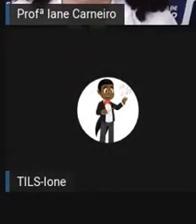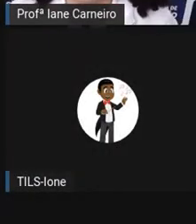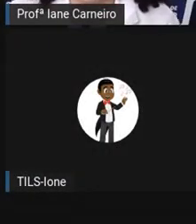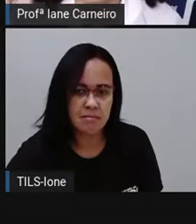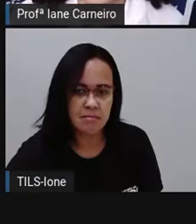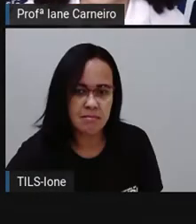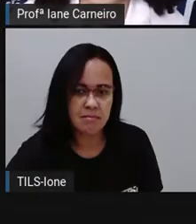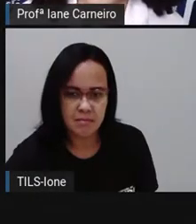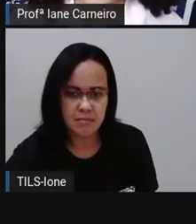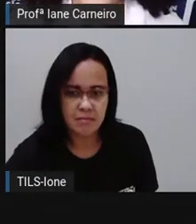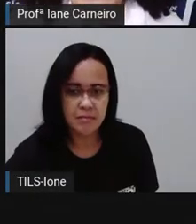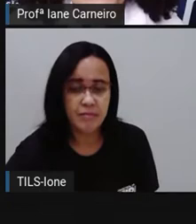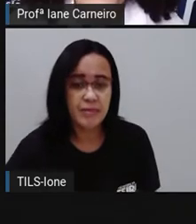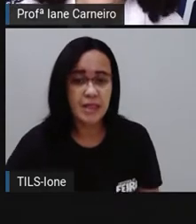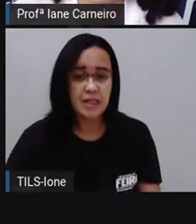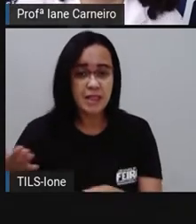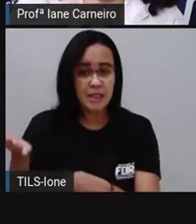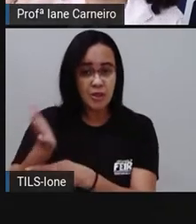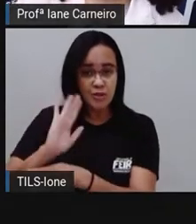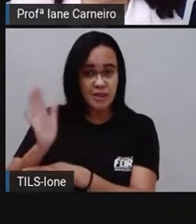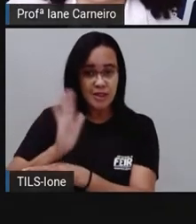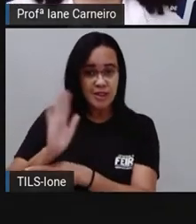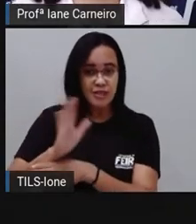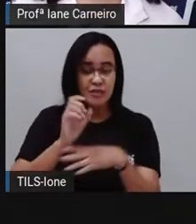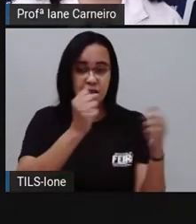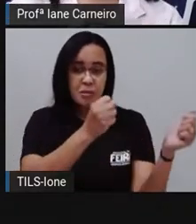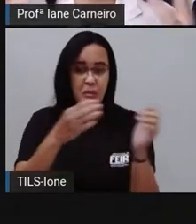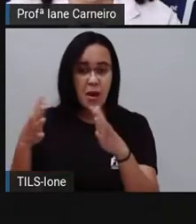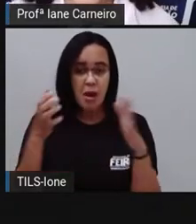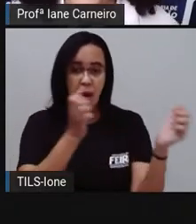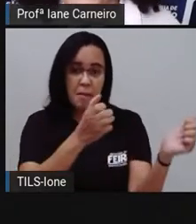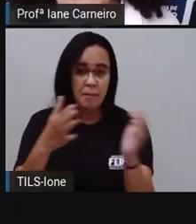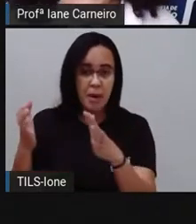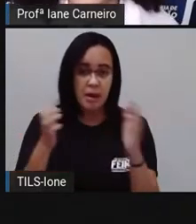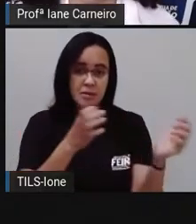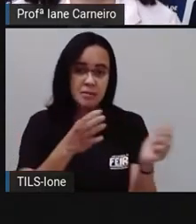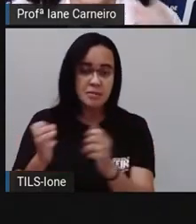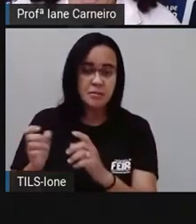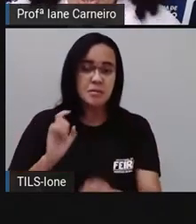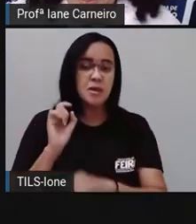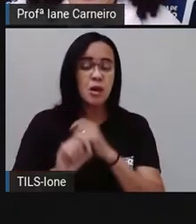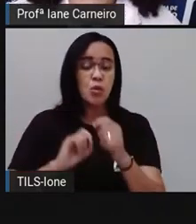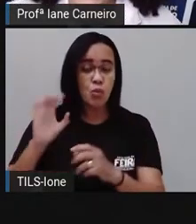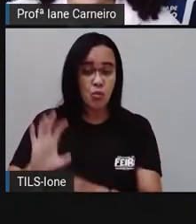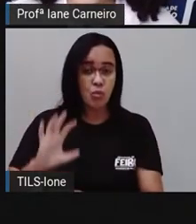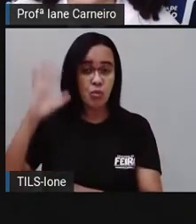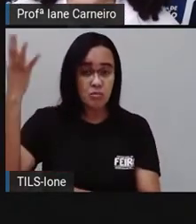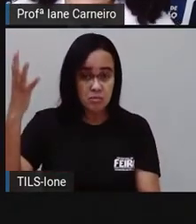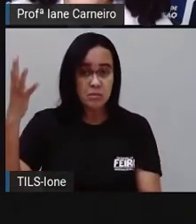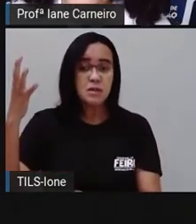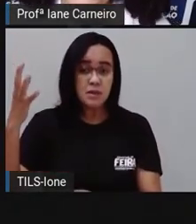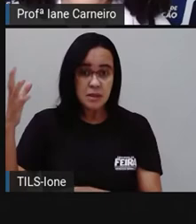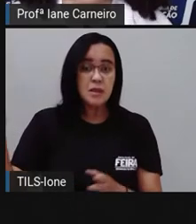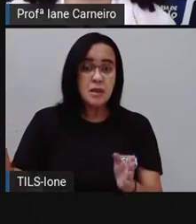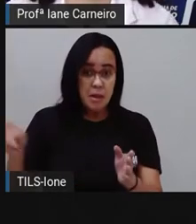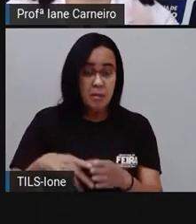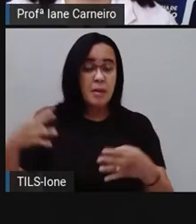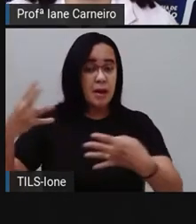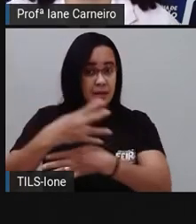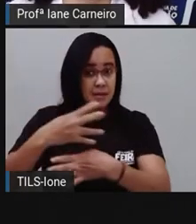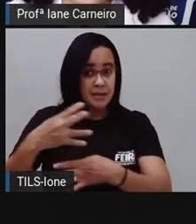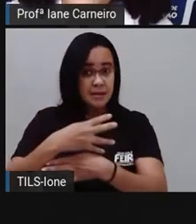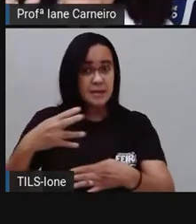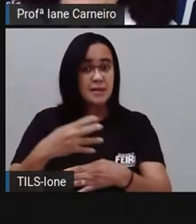De vídeos, né, que foram feitos em homenagem, né, foi feito pela Prefeitura de Feira em homenagem à nossa cidade, né, para